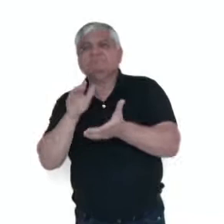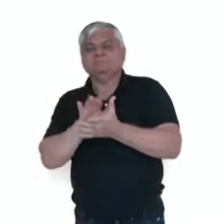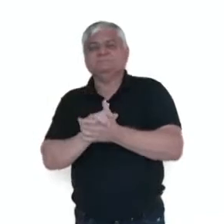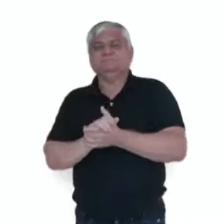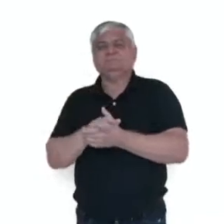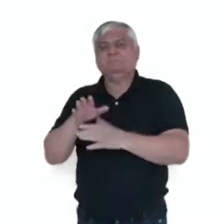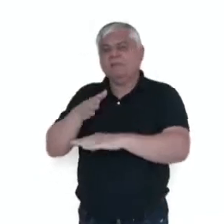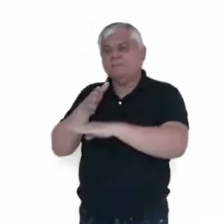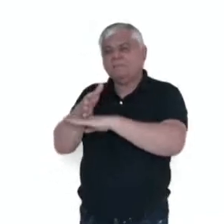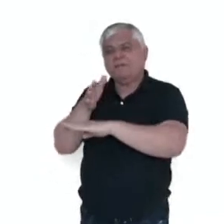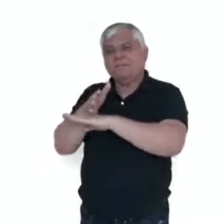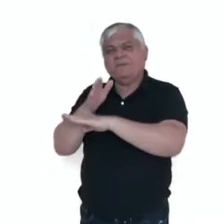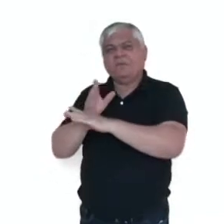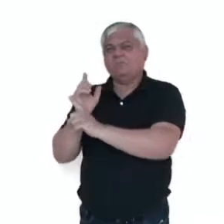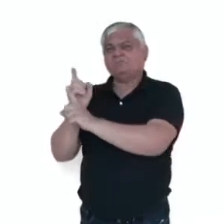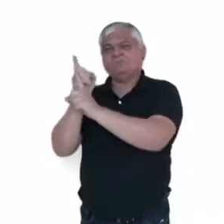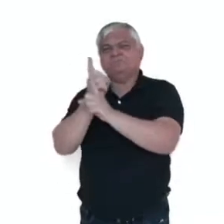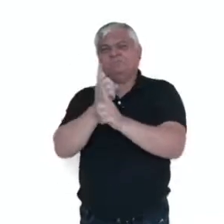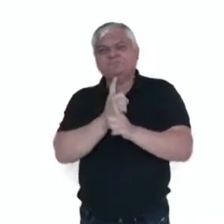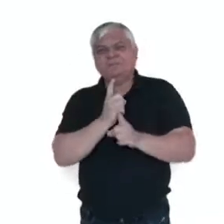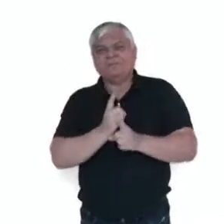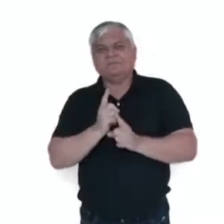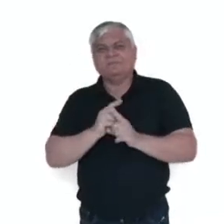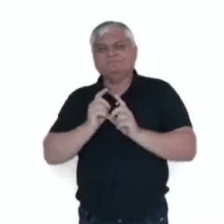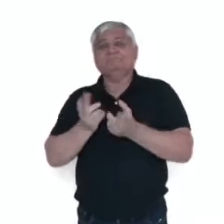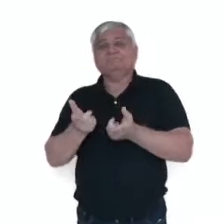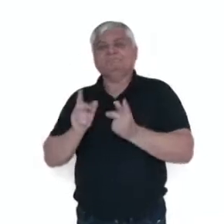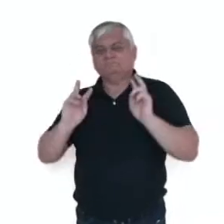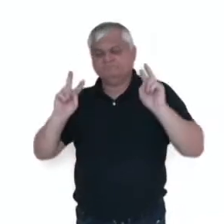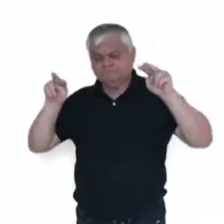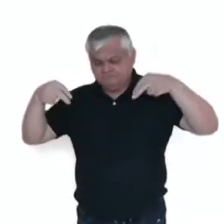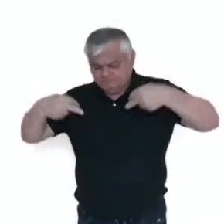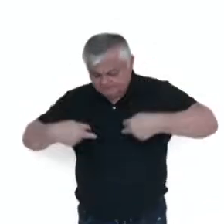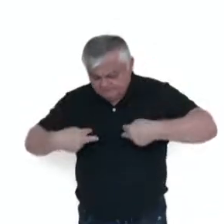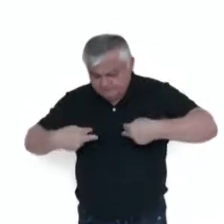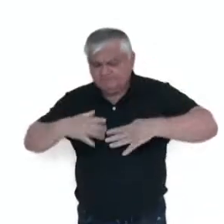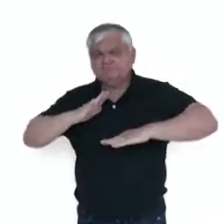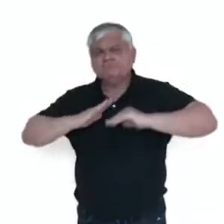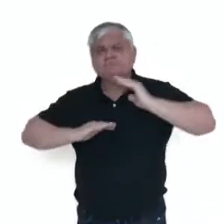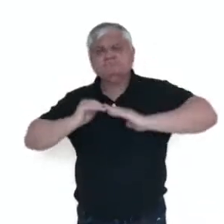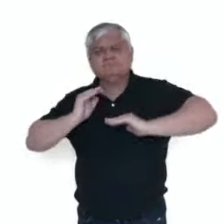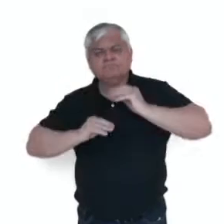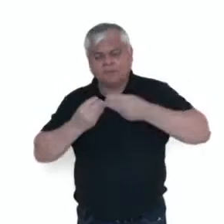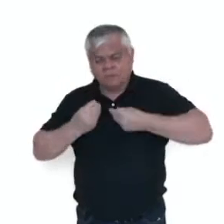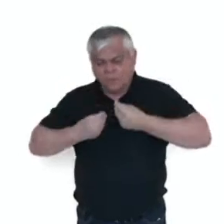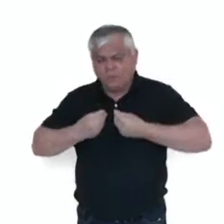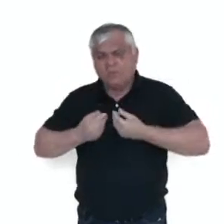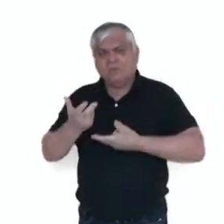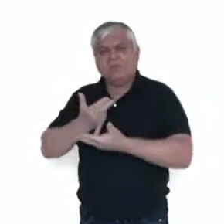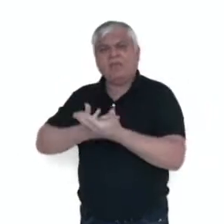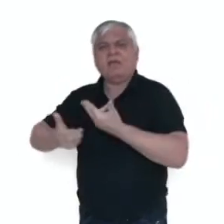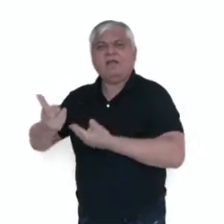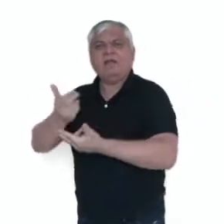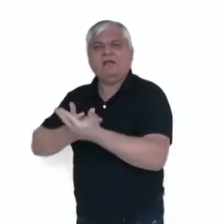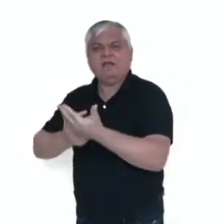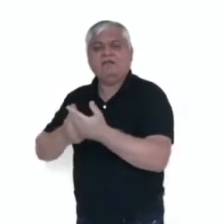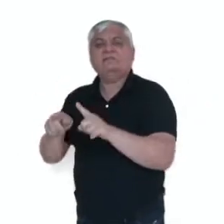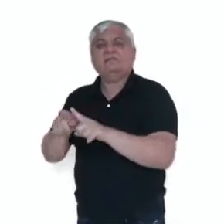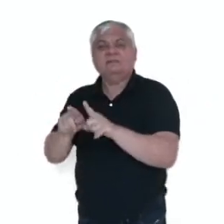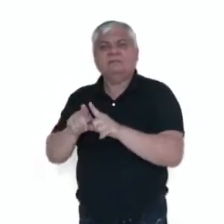dos encontros, passamos a olhar mais para nossas atitudes, nossa forma de se relacionar,